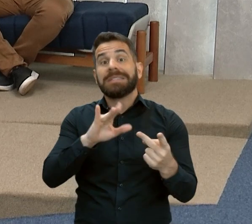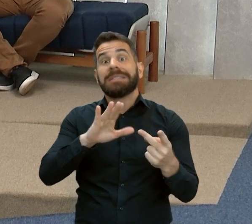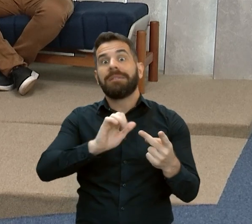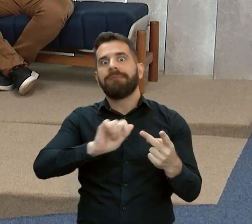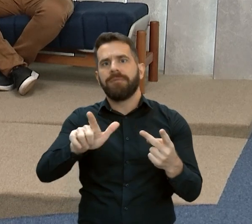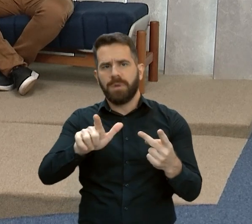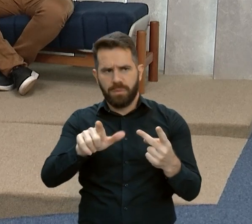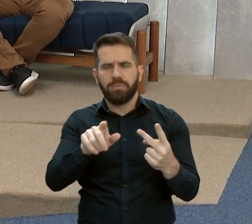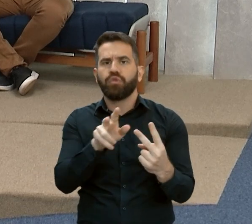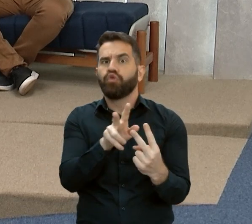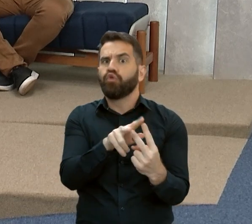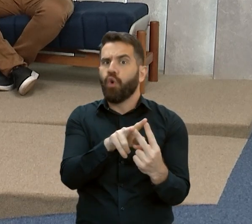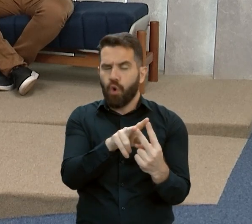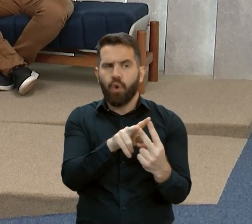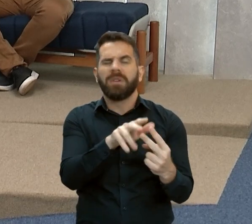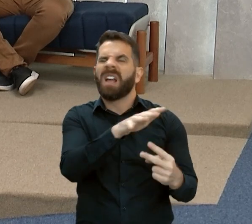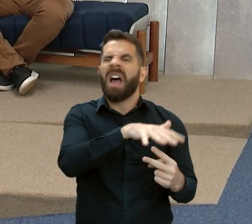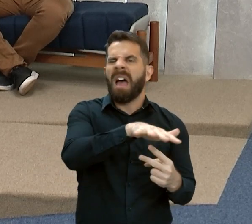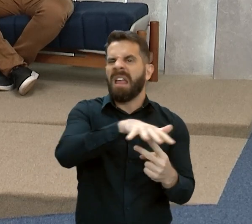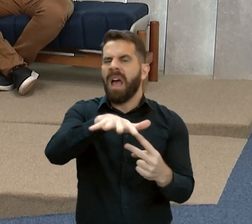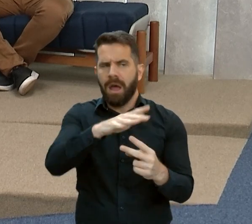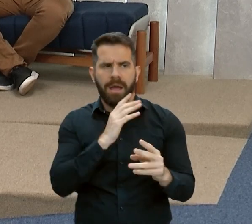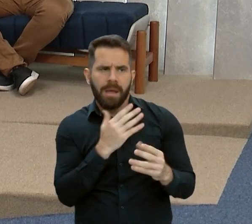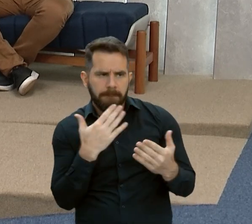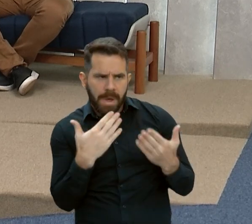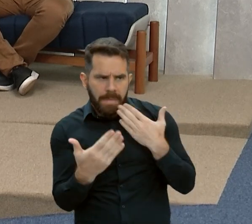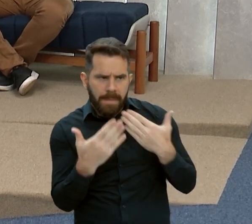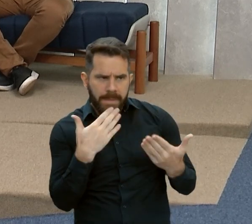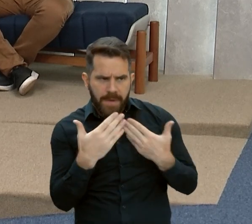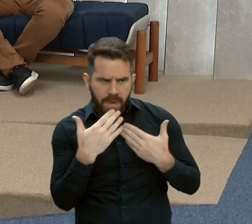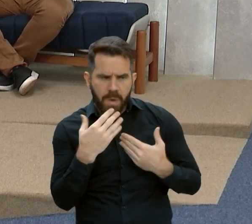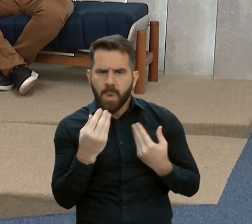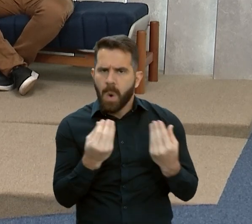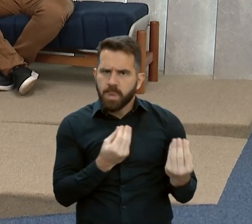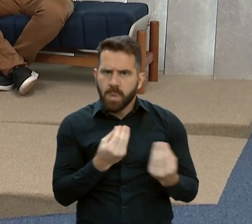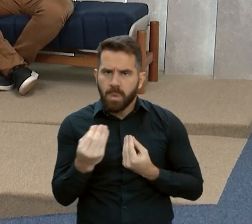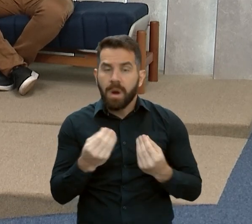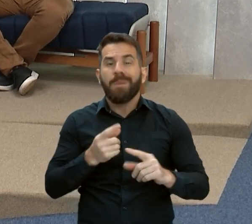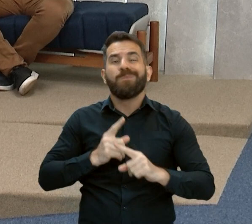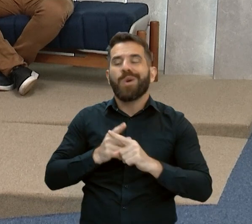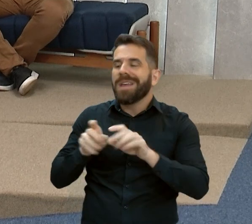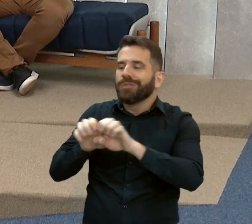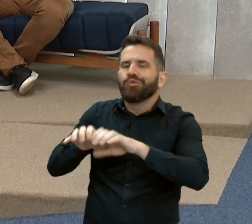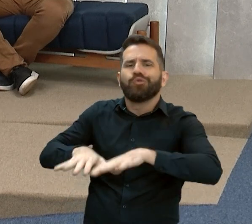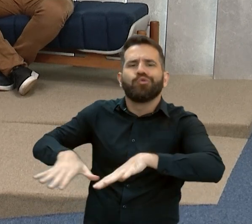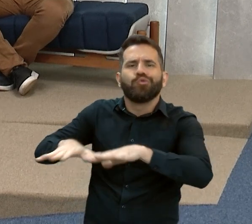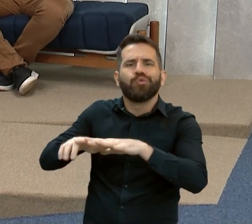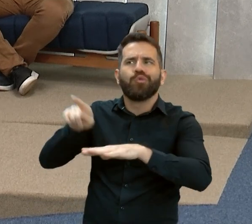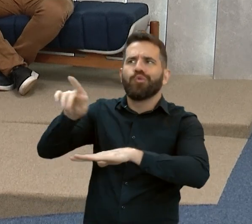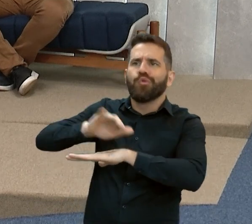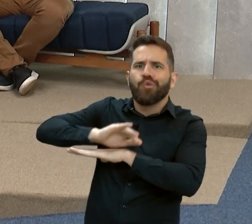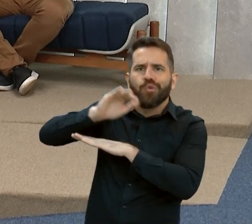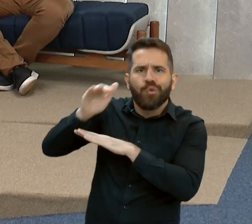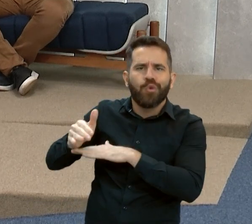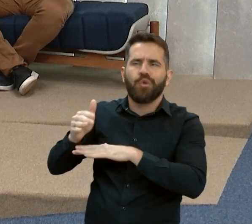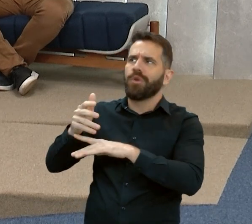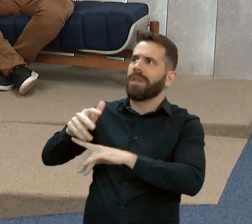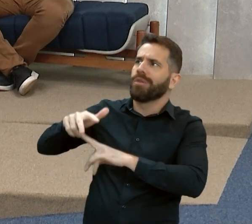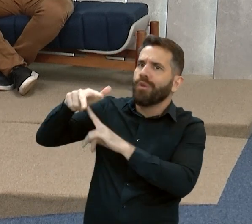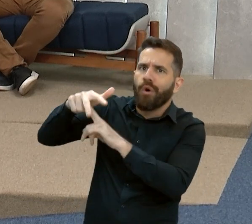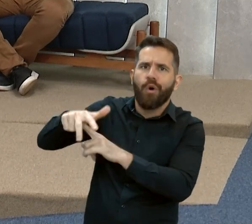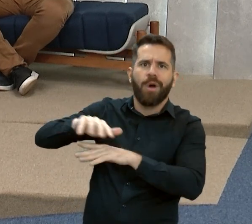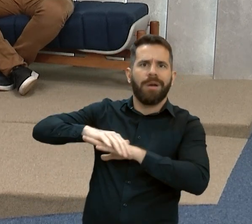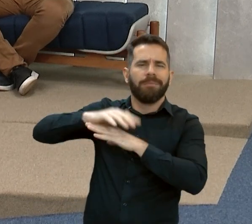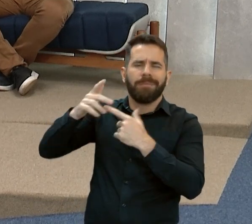projetos foi a engenharia civil. E da torre, em termos de estrutura, foi o pessoal da mecânica.